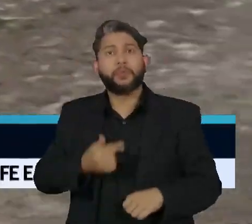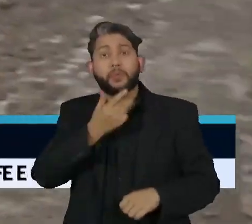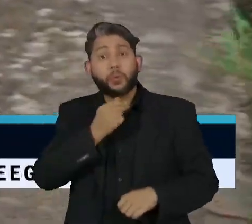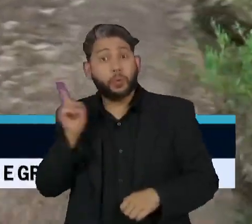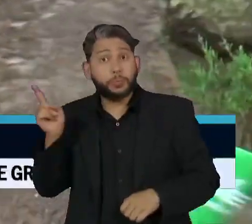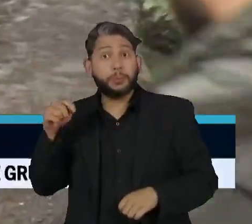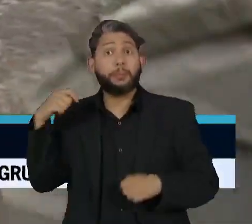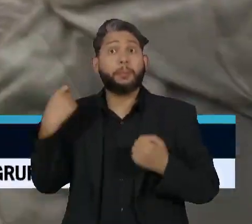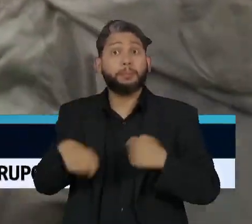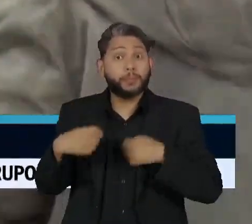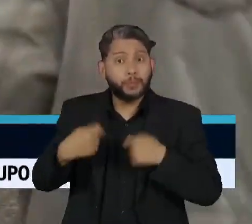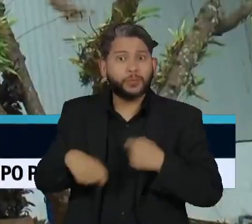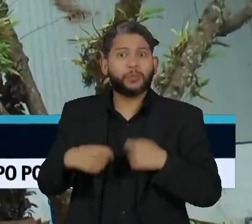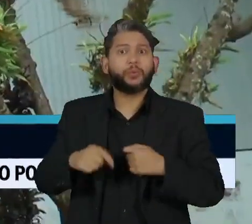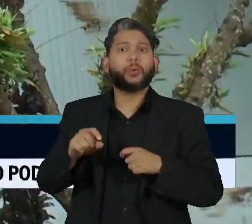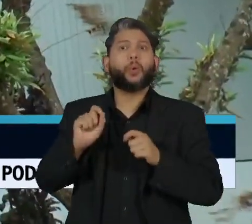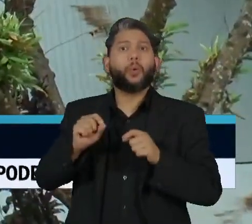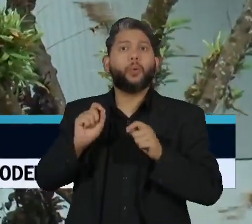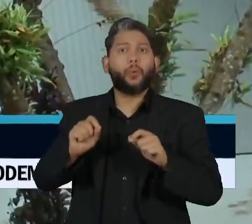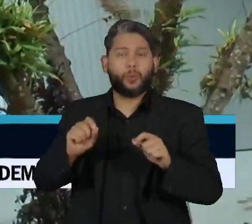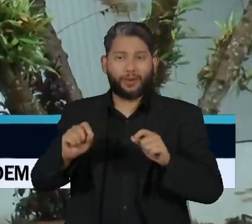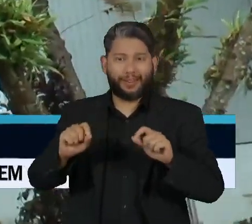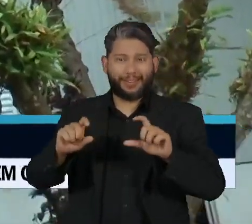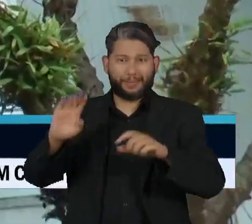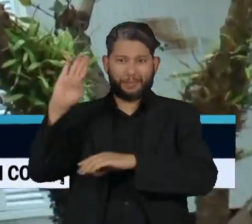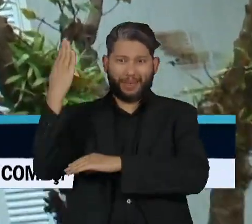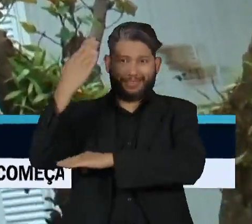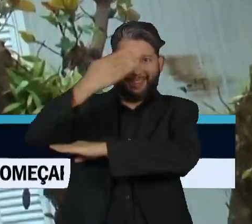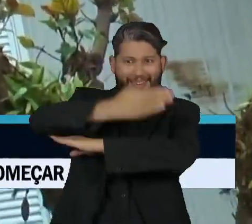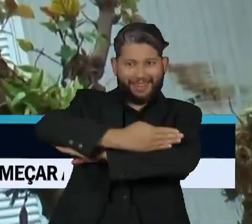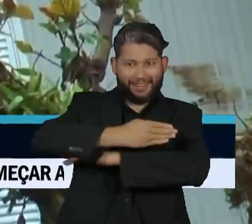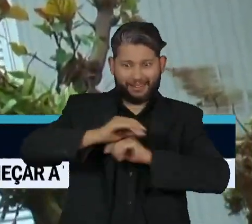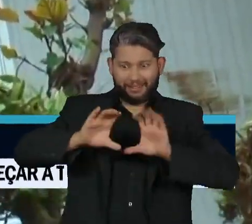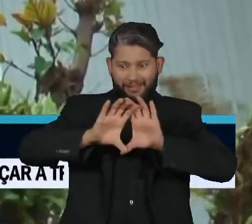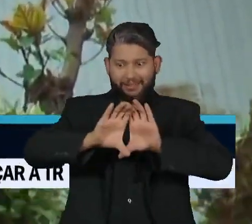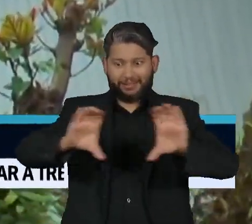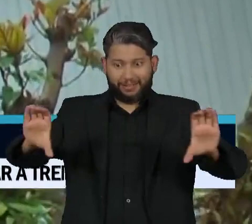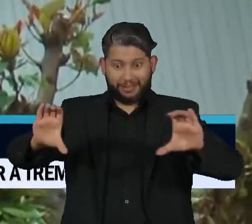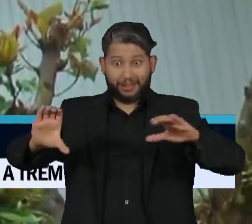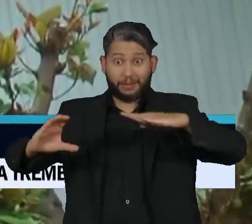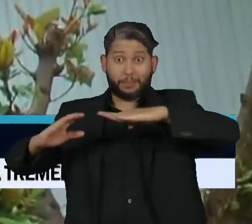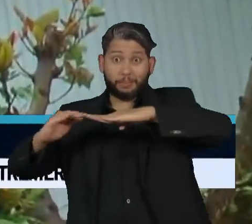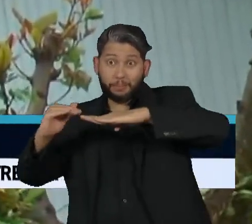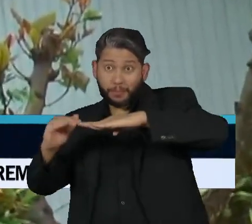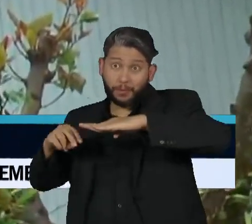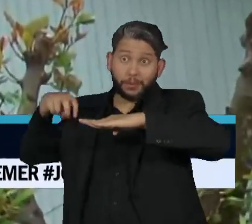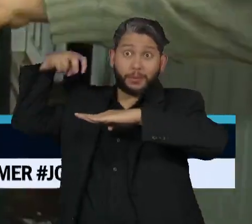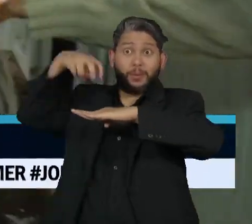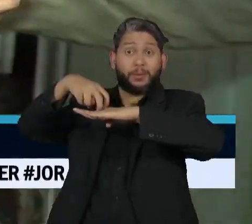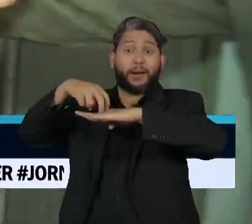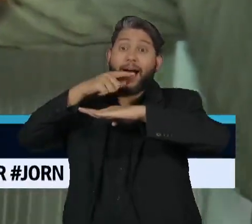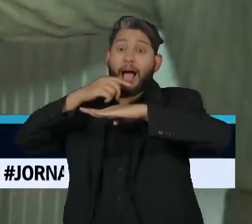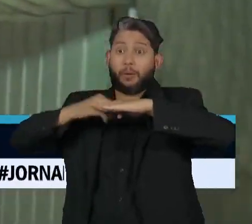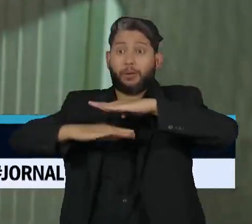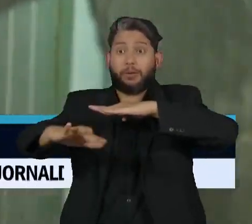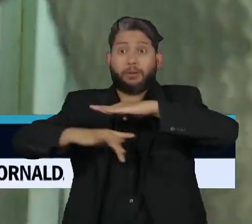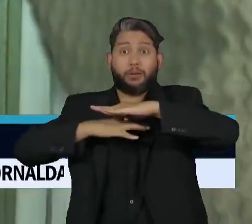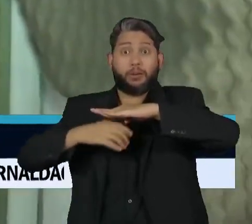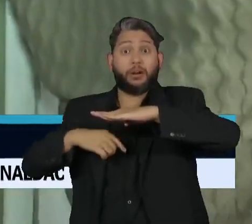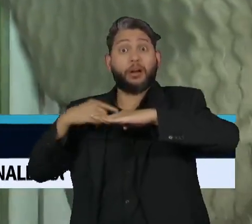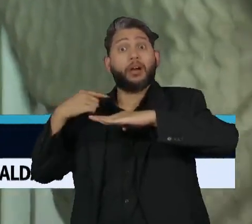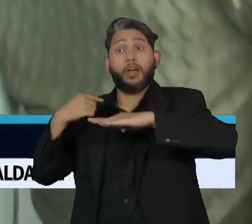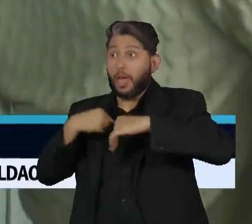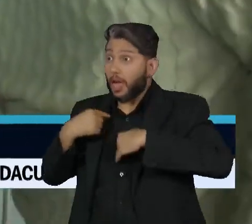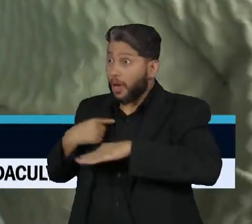se contorcer para colocar uma tábua que ligava o telhado até o fogo da casa onde estava a família. Que era apoiado aqui em